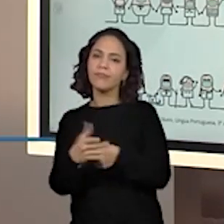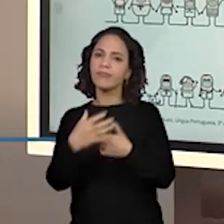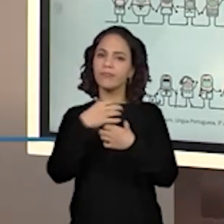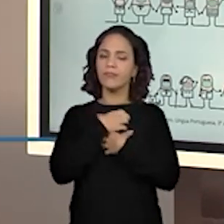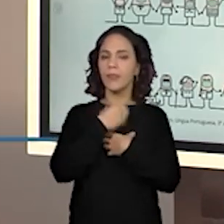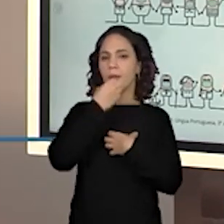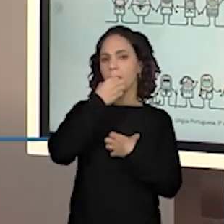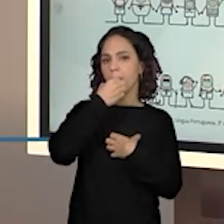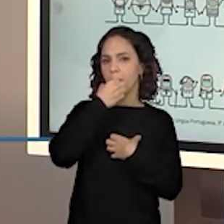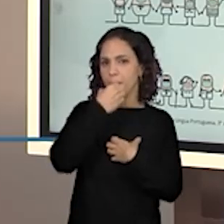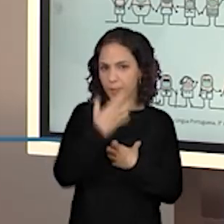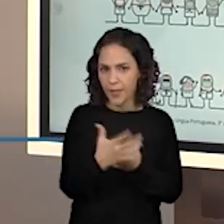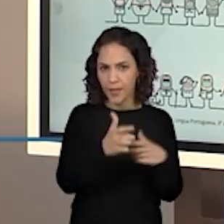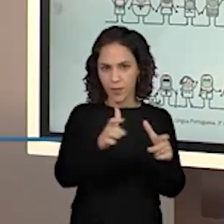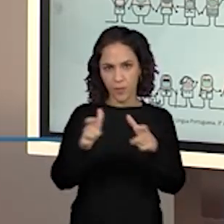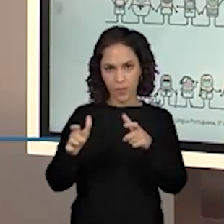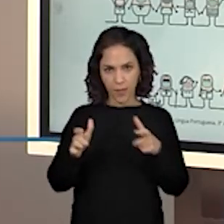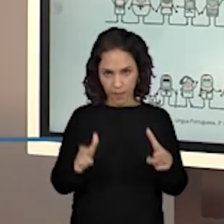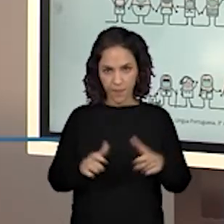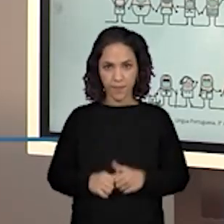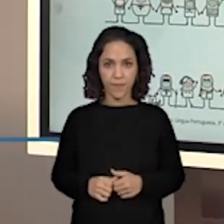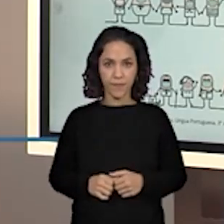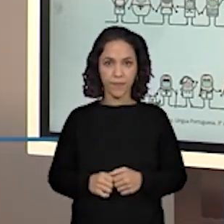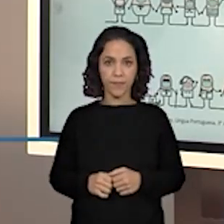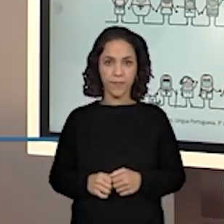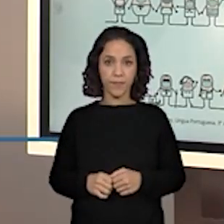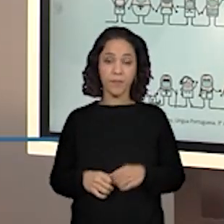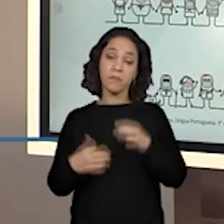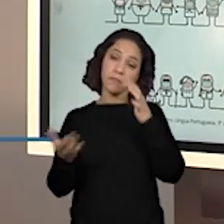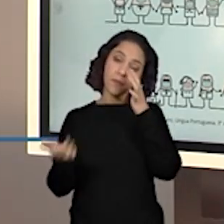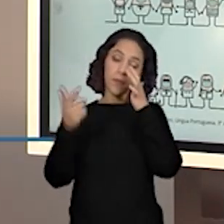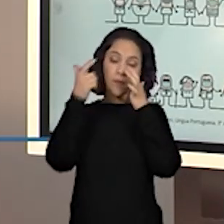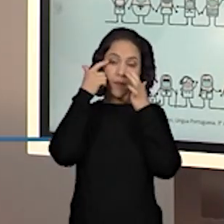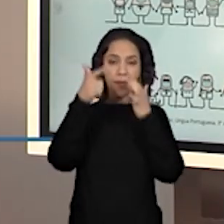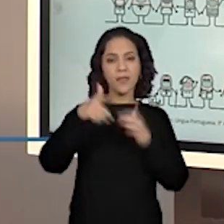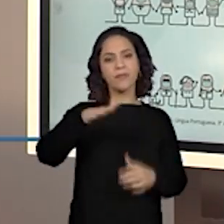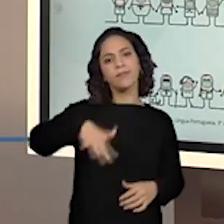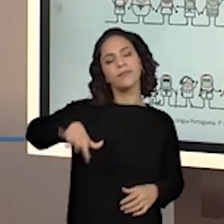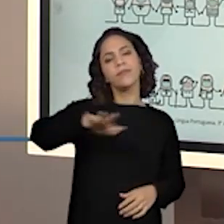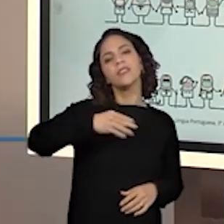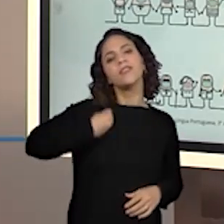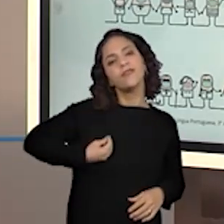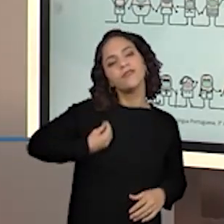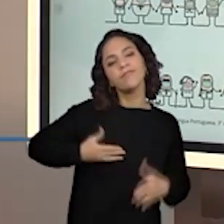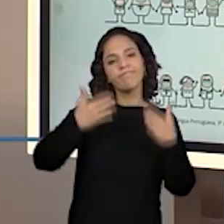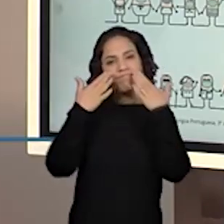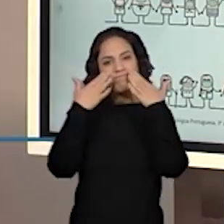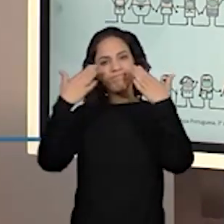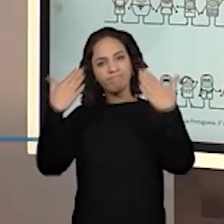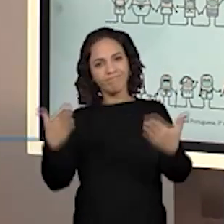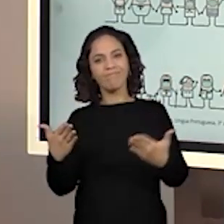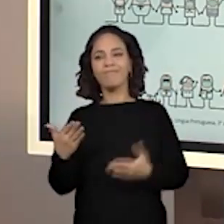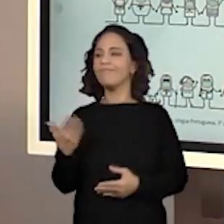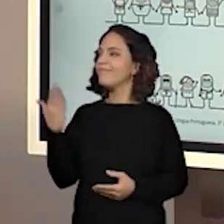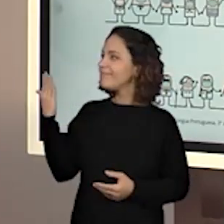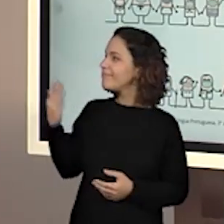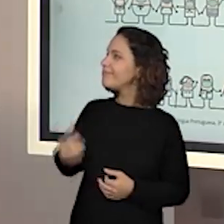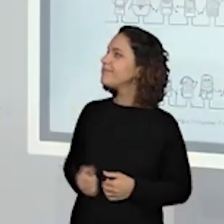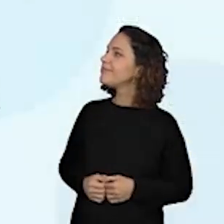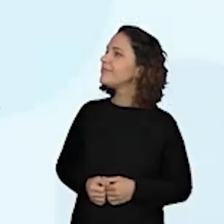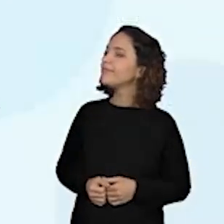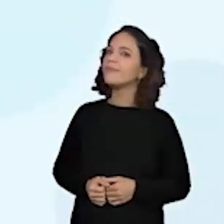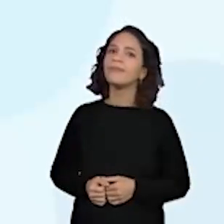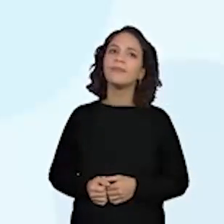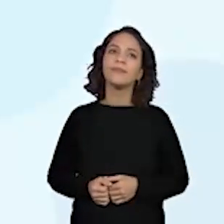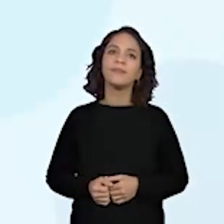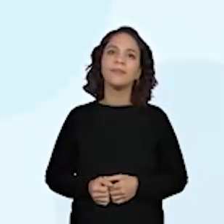bem utilizando esses espaços. Então, pensando no campo da vida pública, com esta animação que se